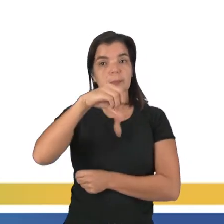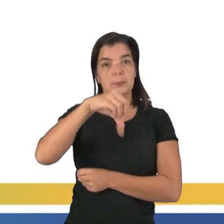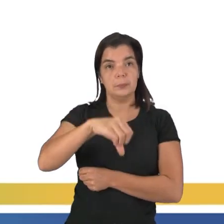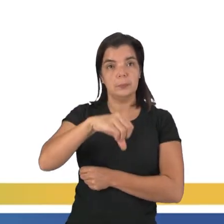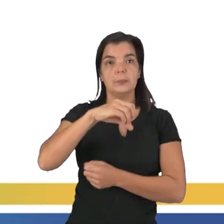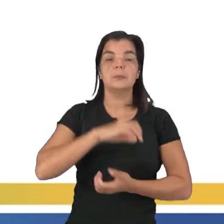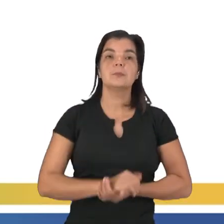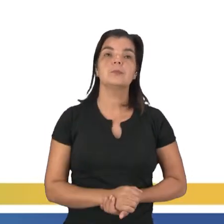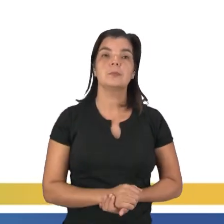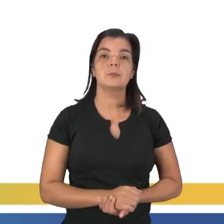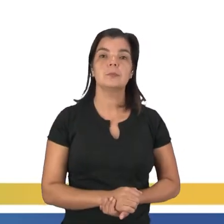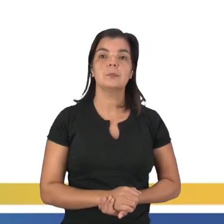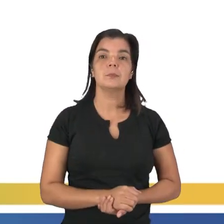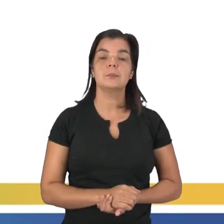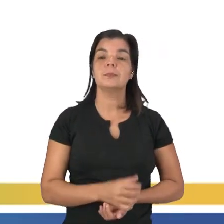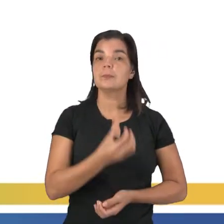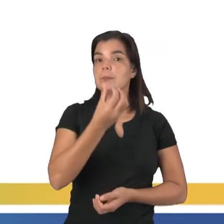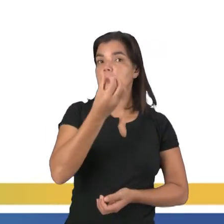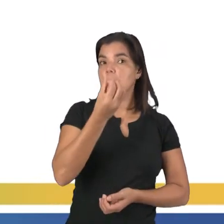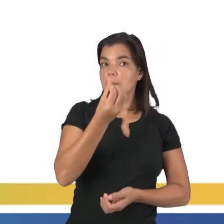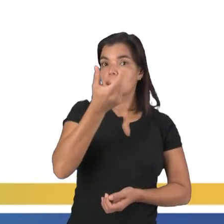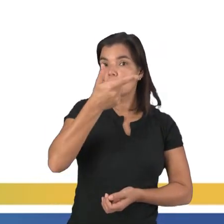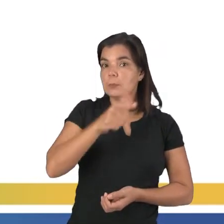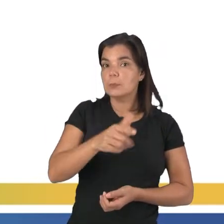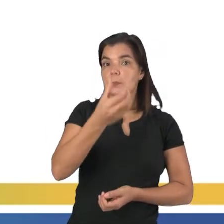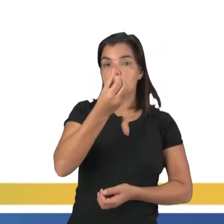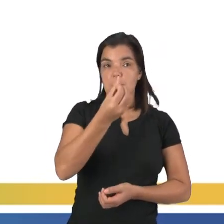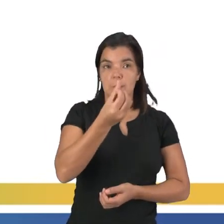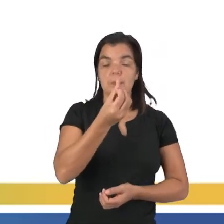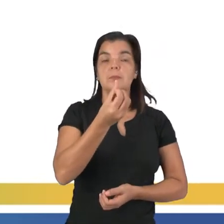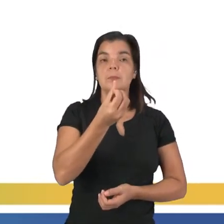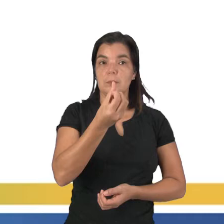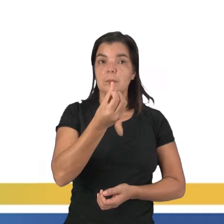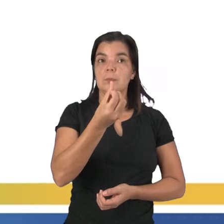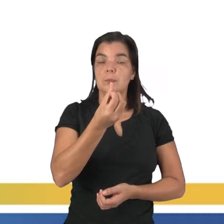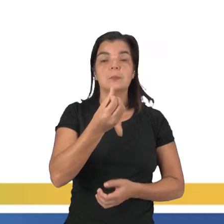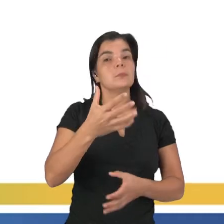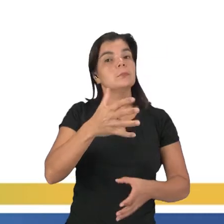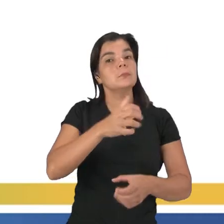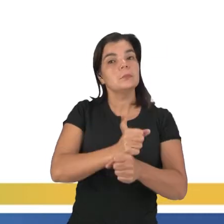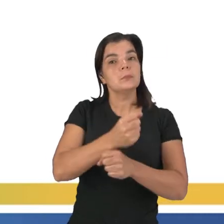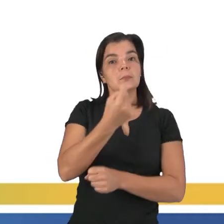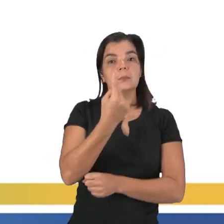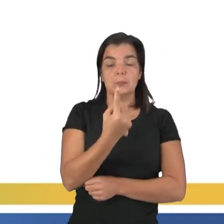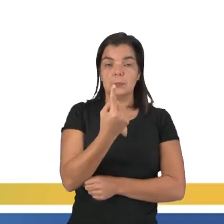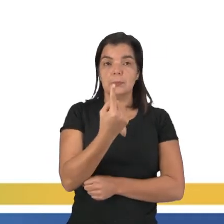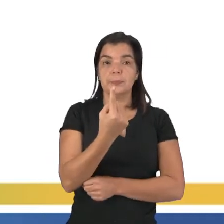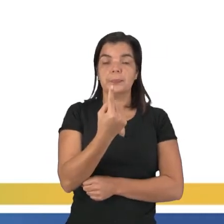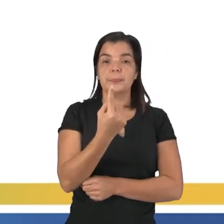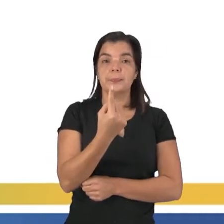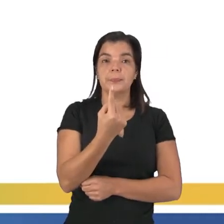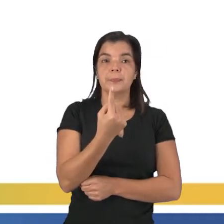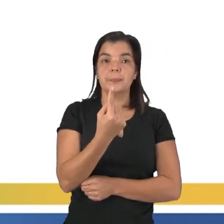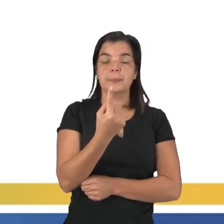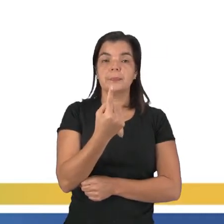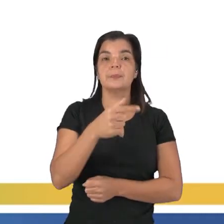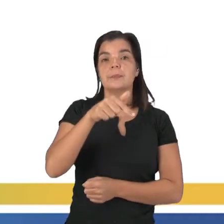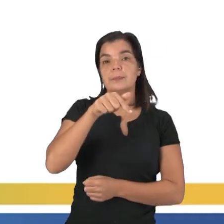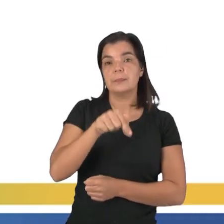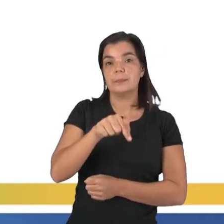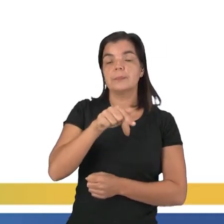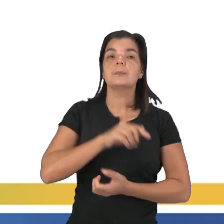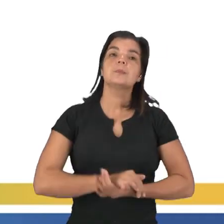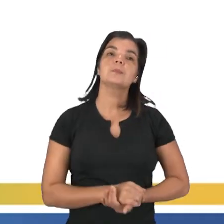mais 0, que vai ser igual a 9. Vamos repetir o quê? A vírgula e a parte inteira, ou seja, que vem antes da vírgula, 6 mais